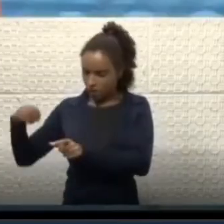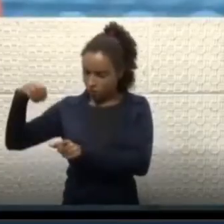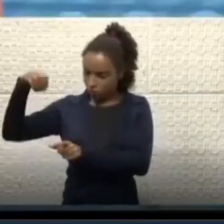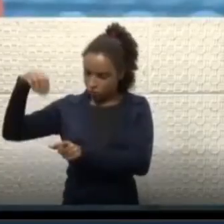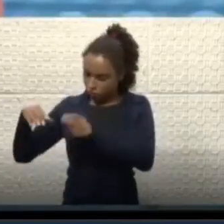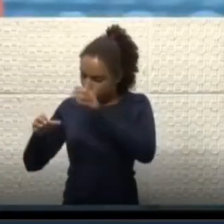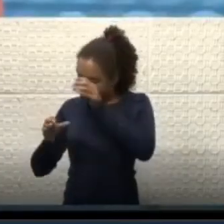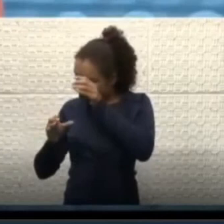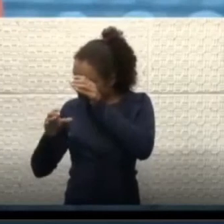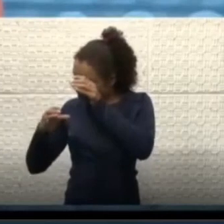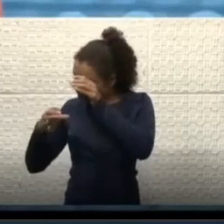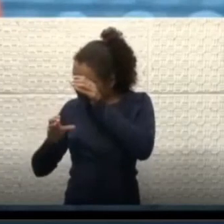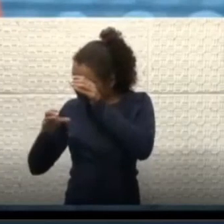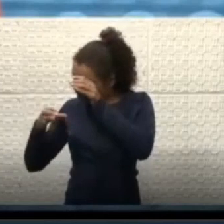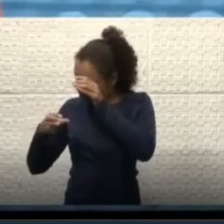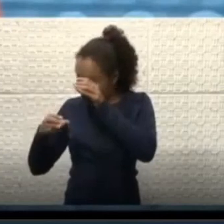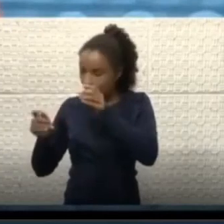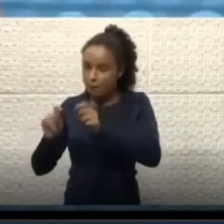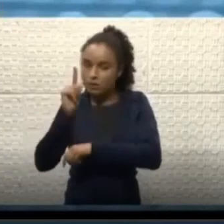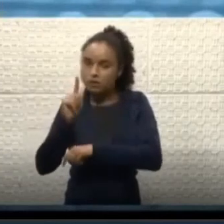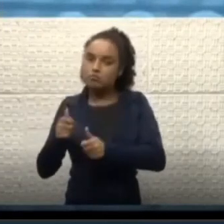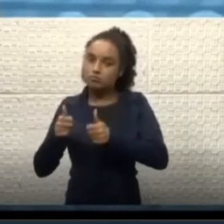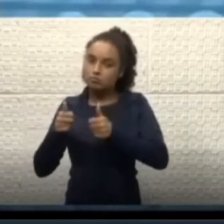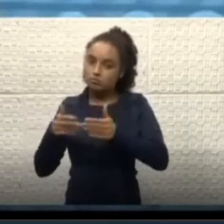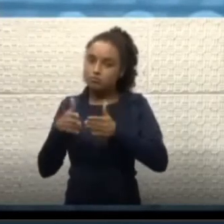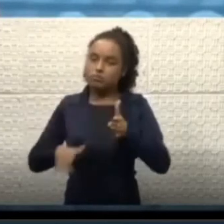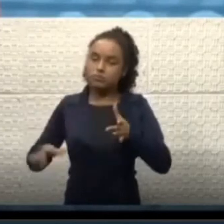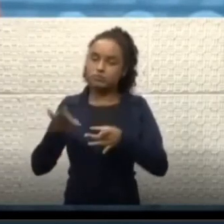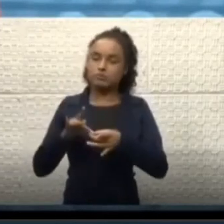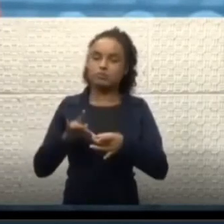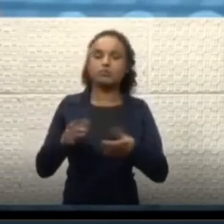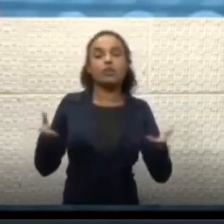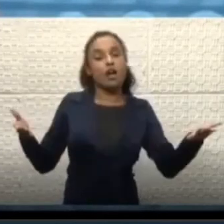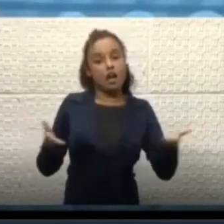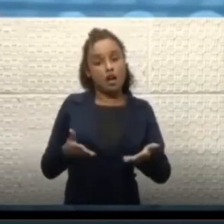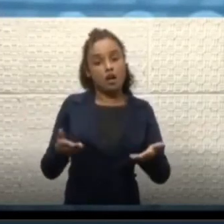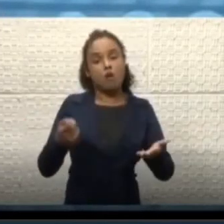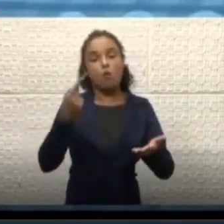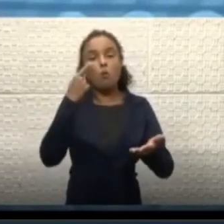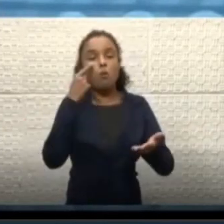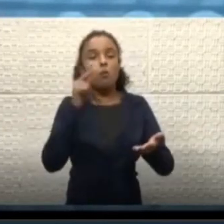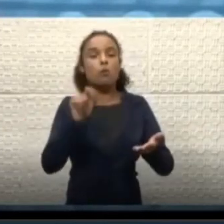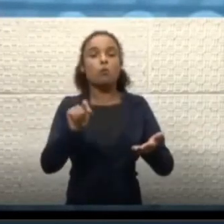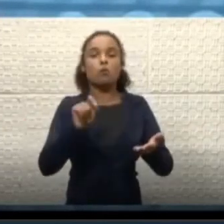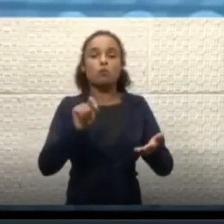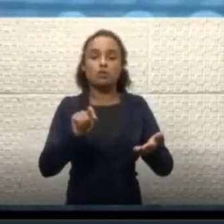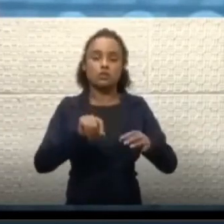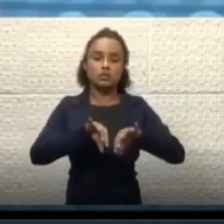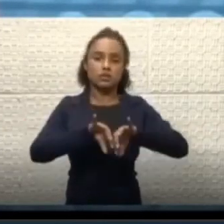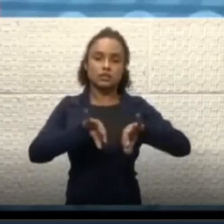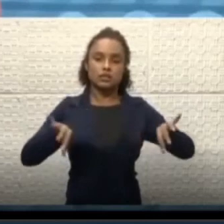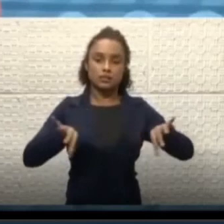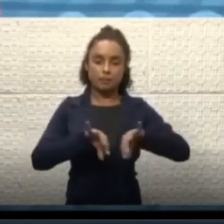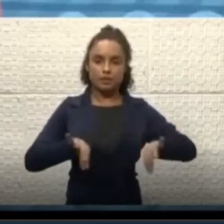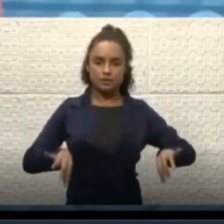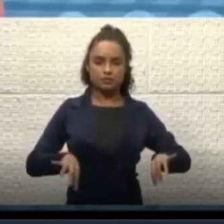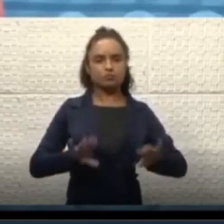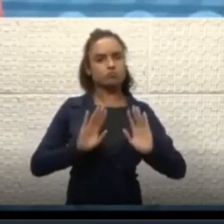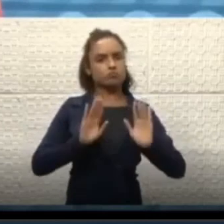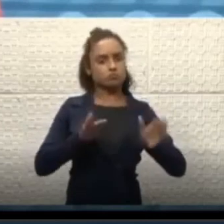Então, diluiu todo o material, agora ele está pronto para a gente separar o que nos é de interesse.